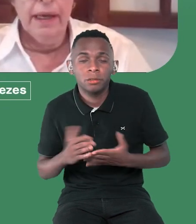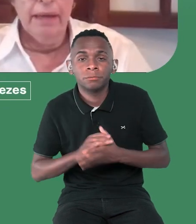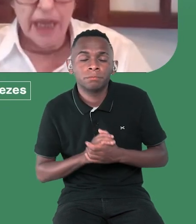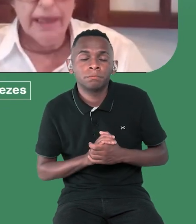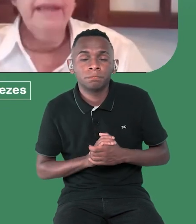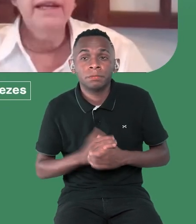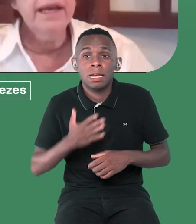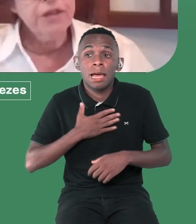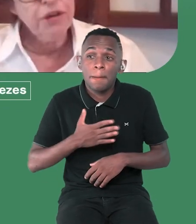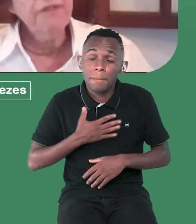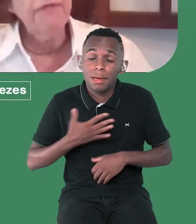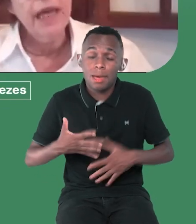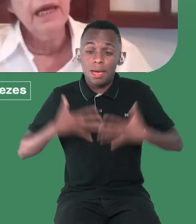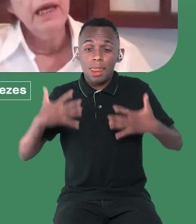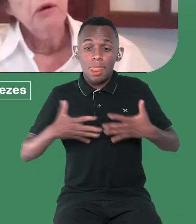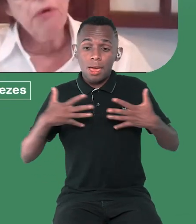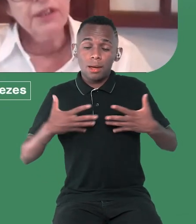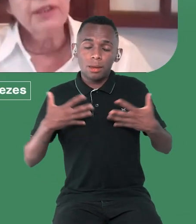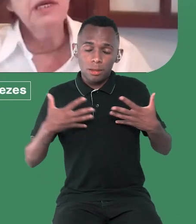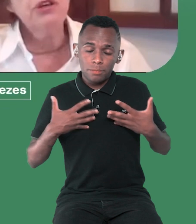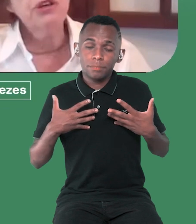interessante, né? Que ele fala assim,